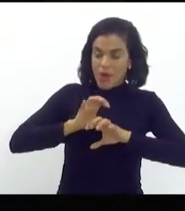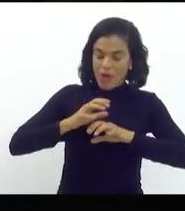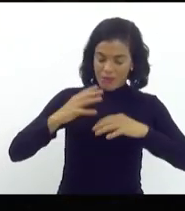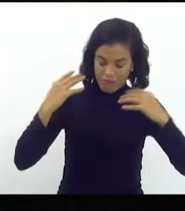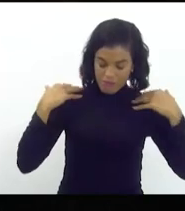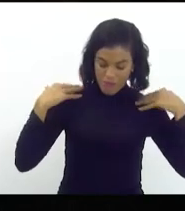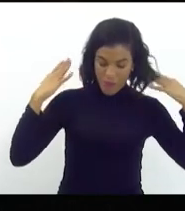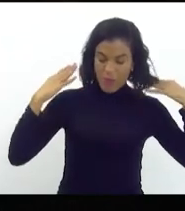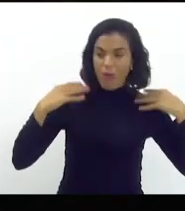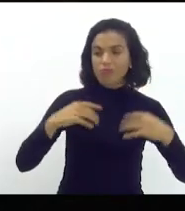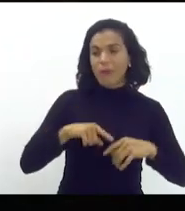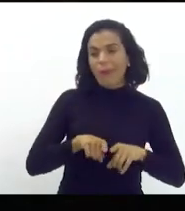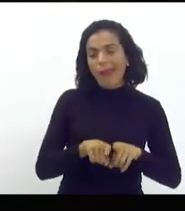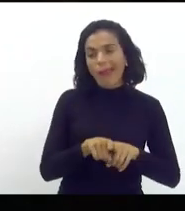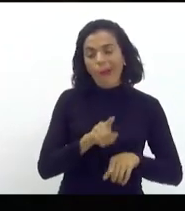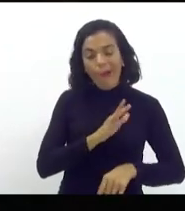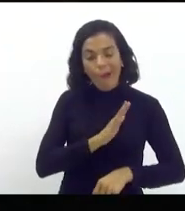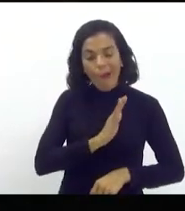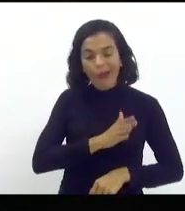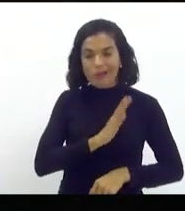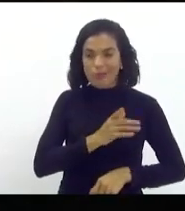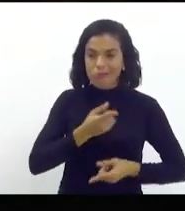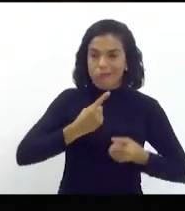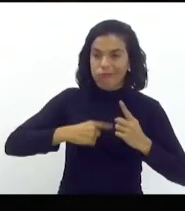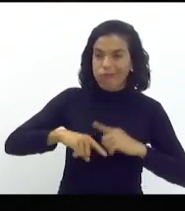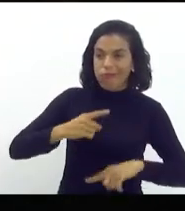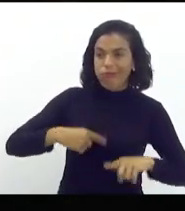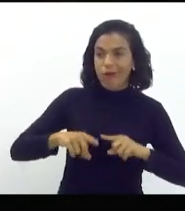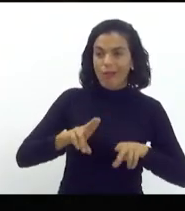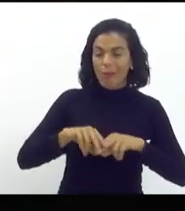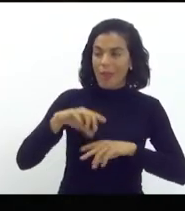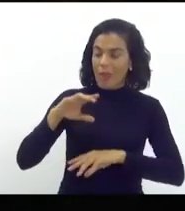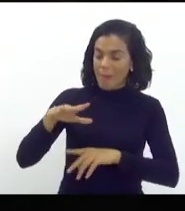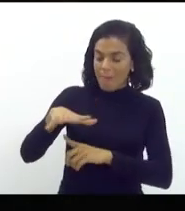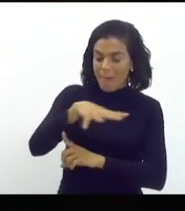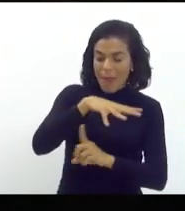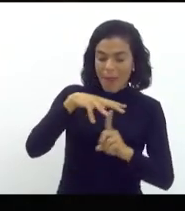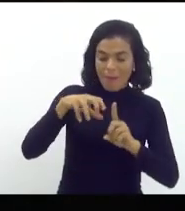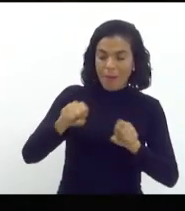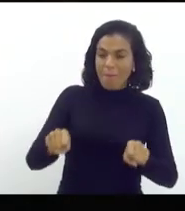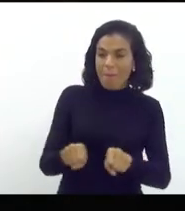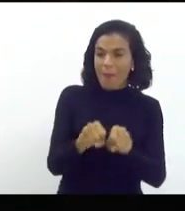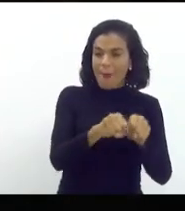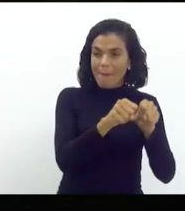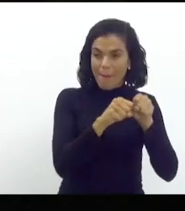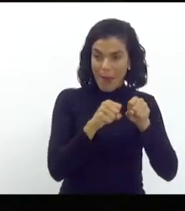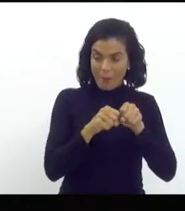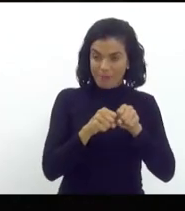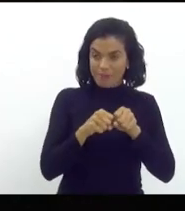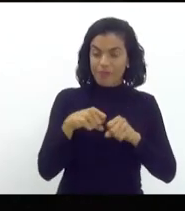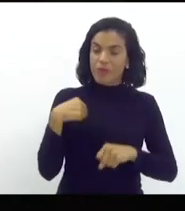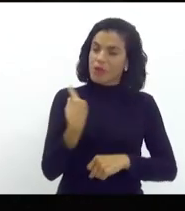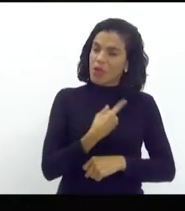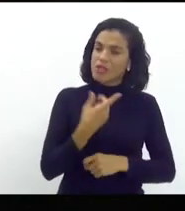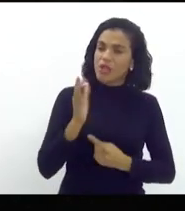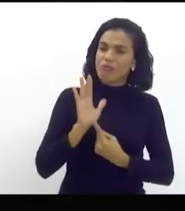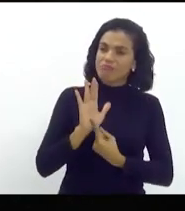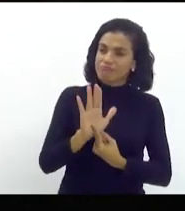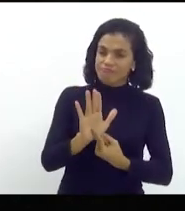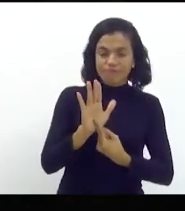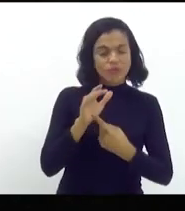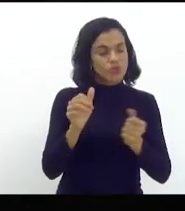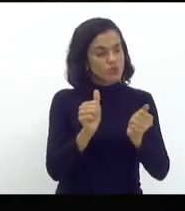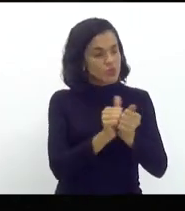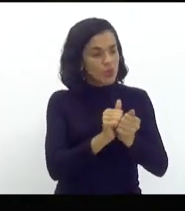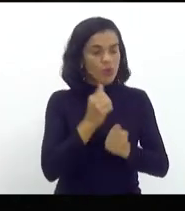e o dano ao meio ambiente apresentamos nessa casa eu